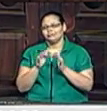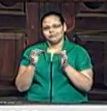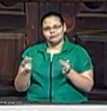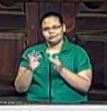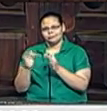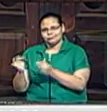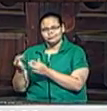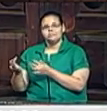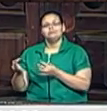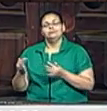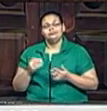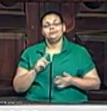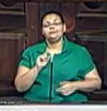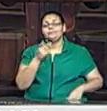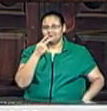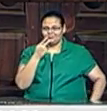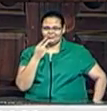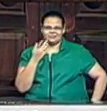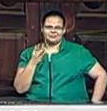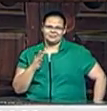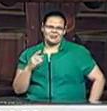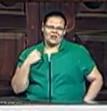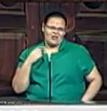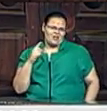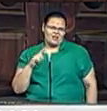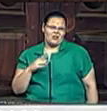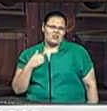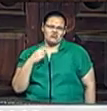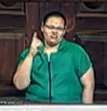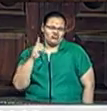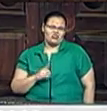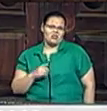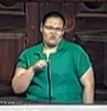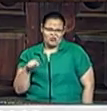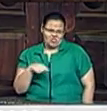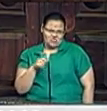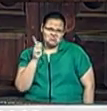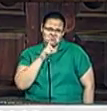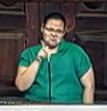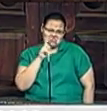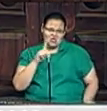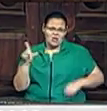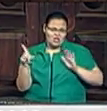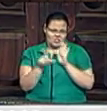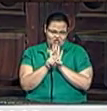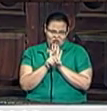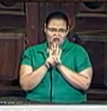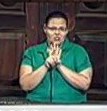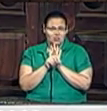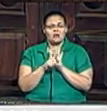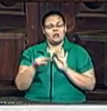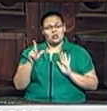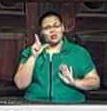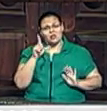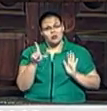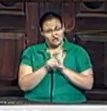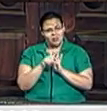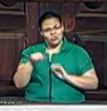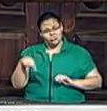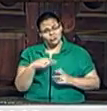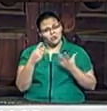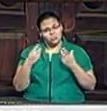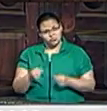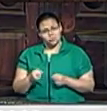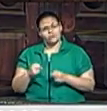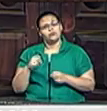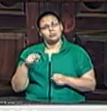simplista, chegar e dizer o seguinte: olha, o direito que vocês adquiriram por lei, lei que nós aprovamos aqui no